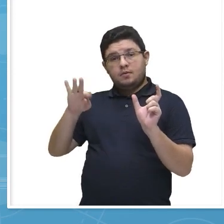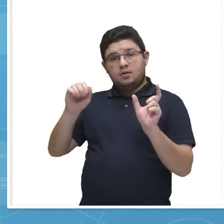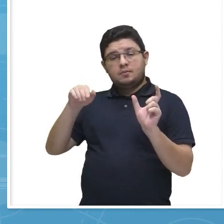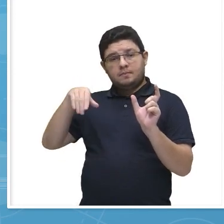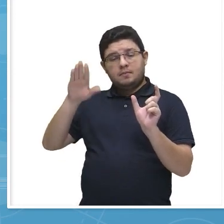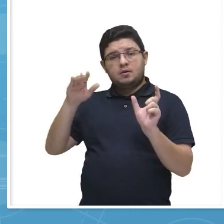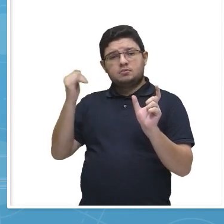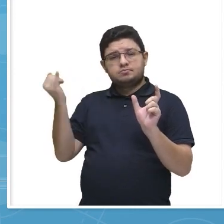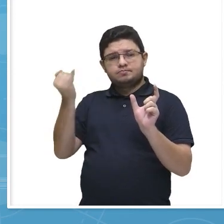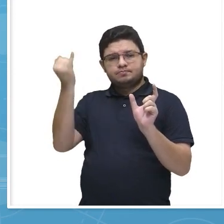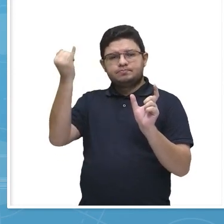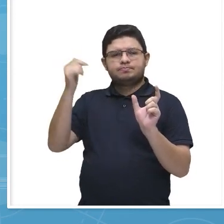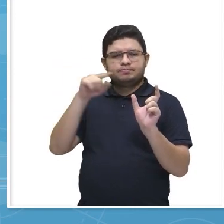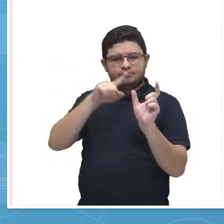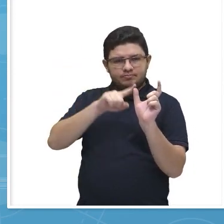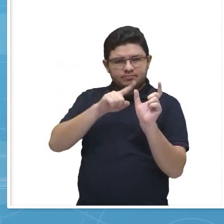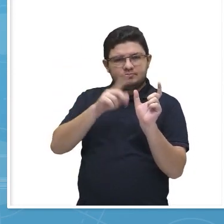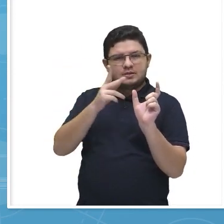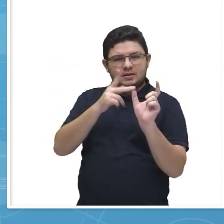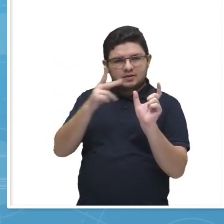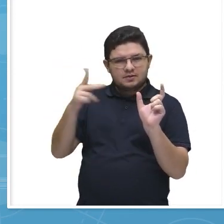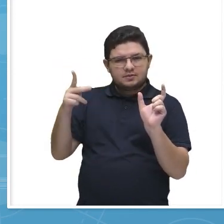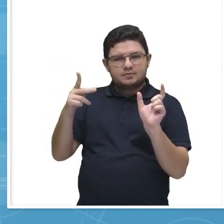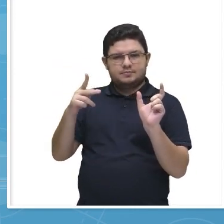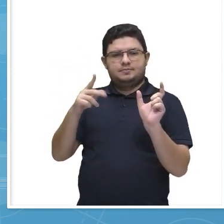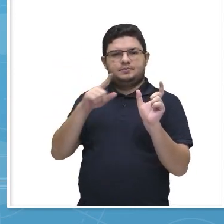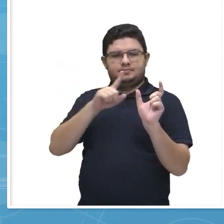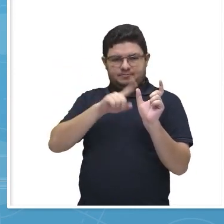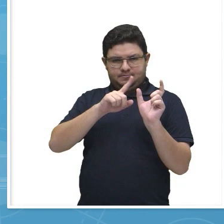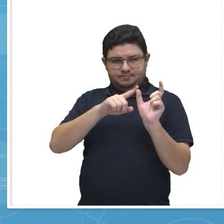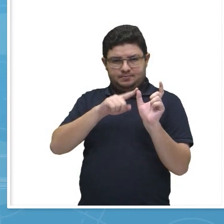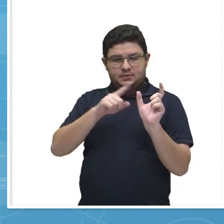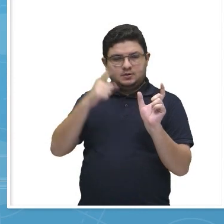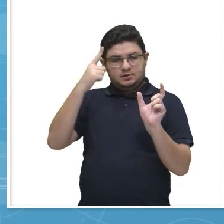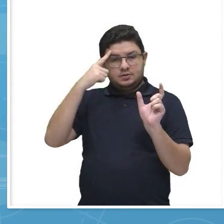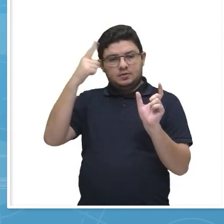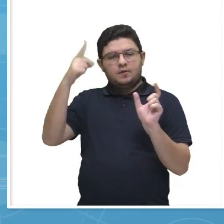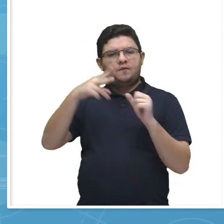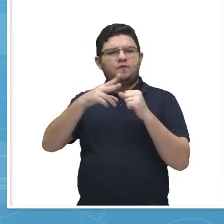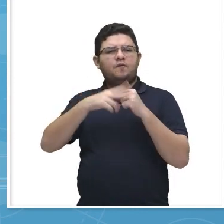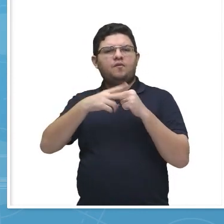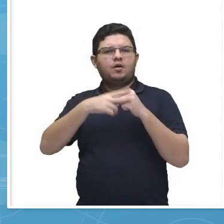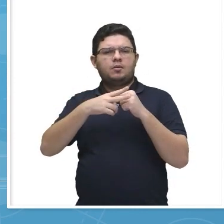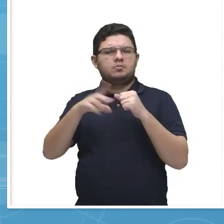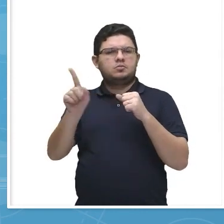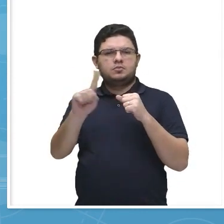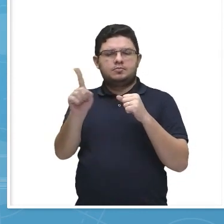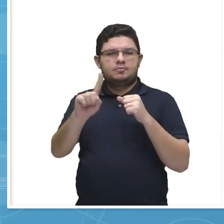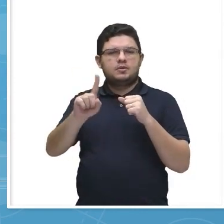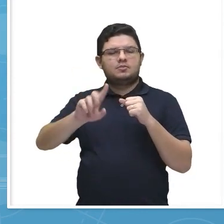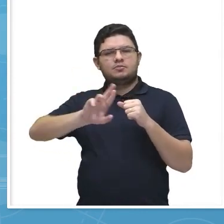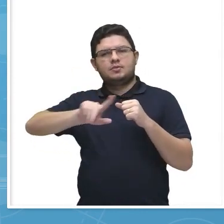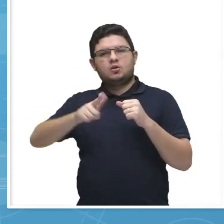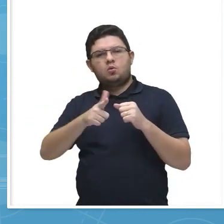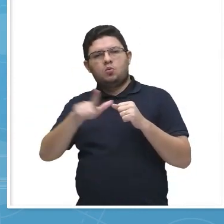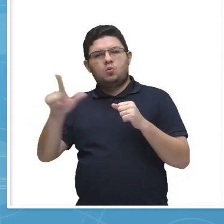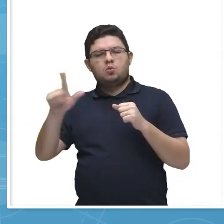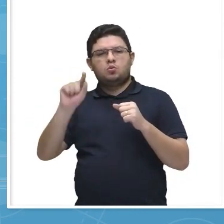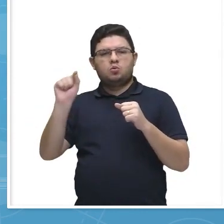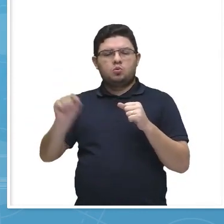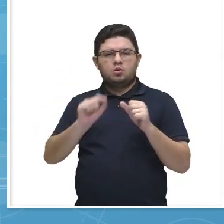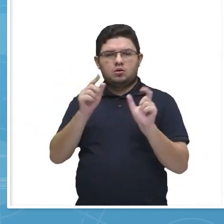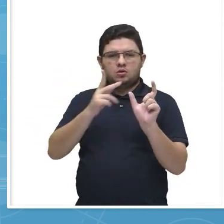Então, percebo que eu não tenho um verbo como núcleo, mas eu tenho aqui esse